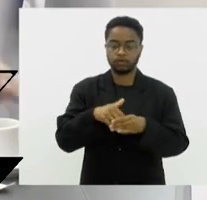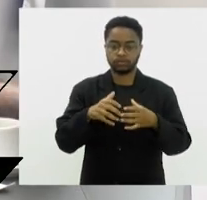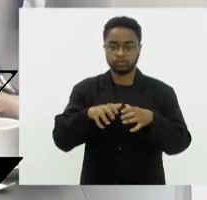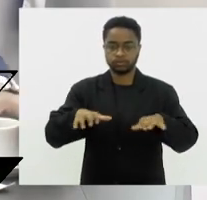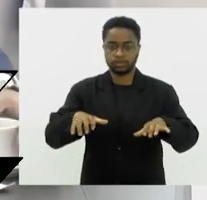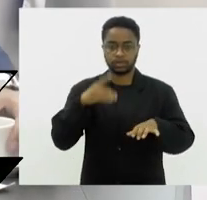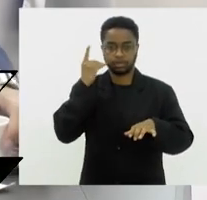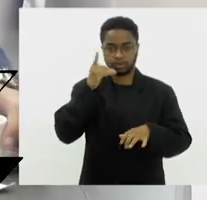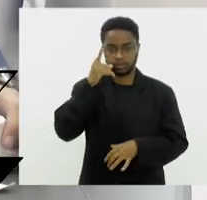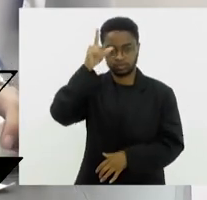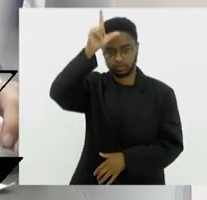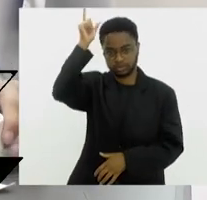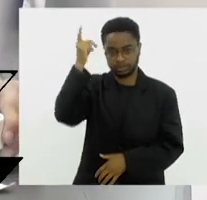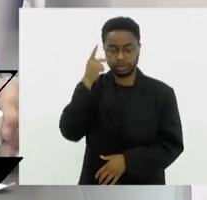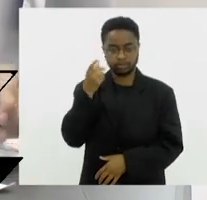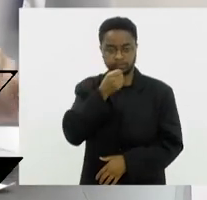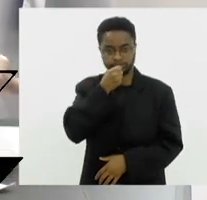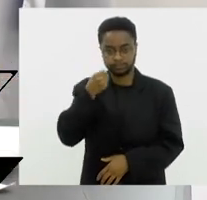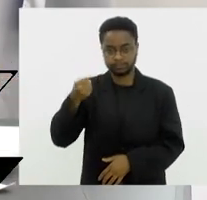passo a palavra.